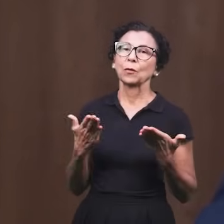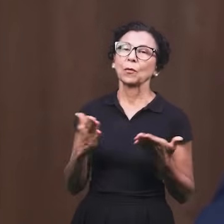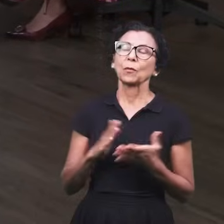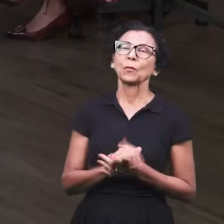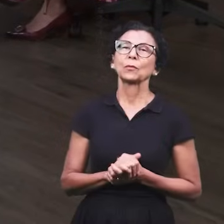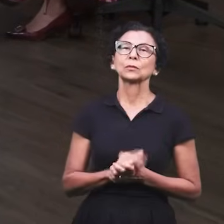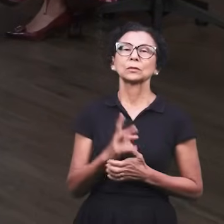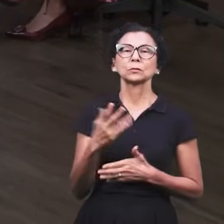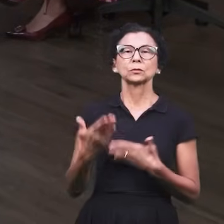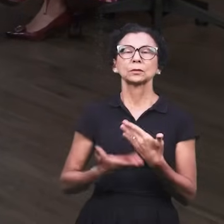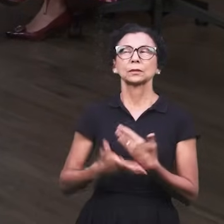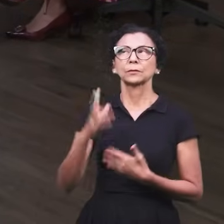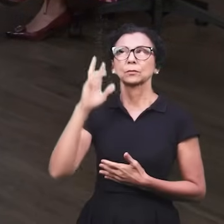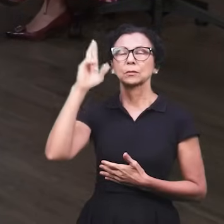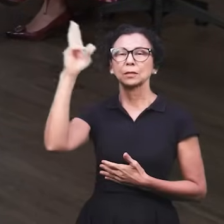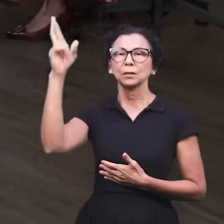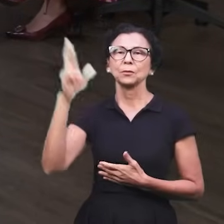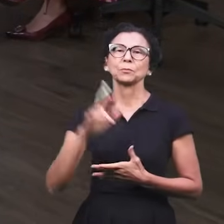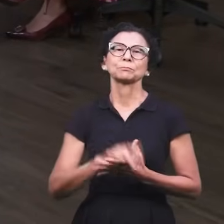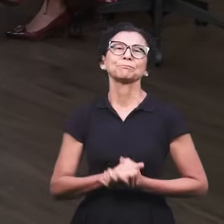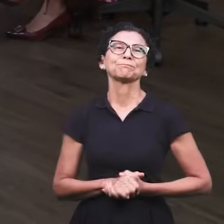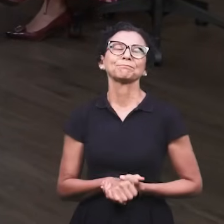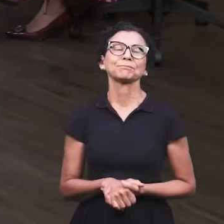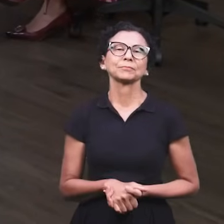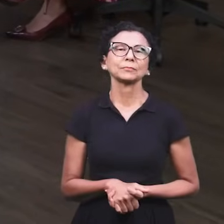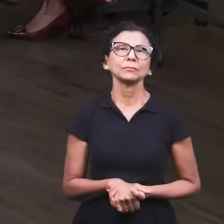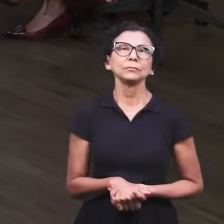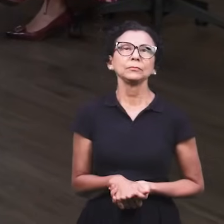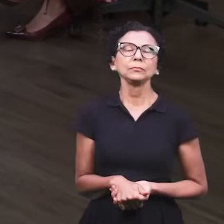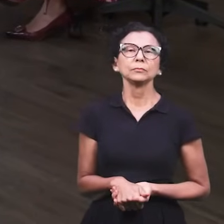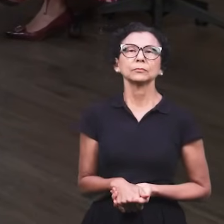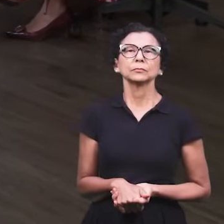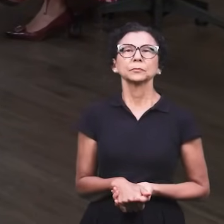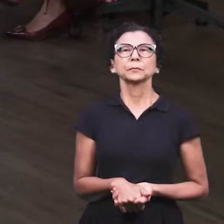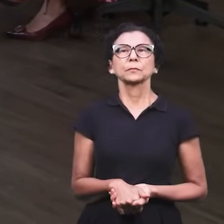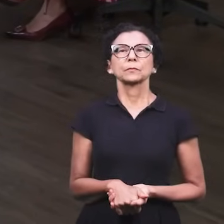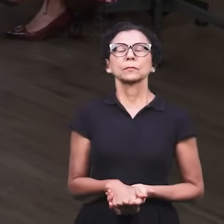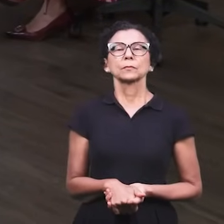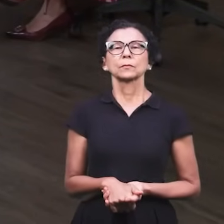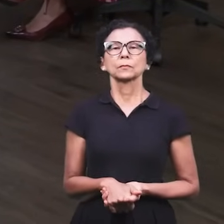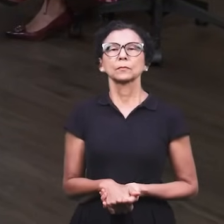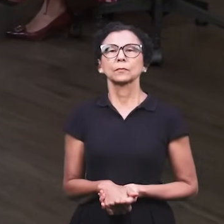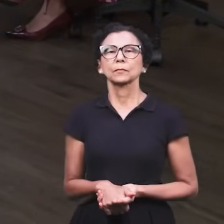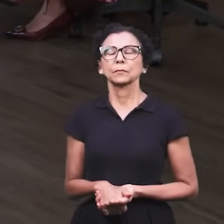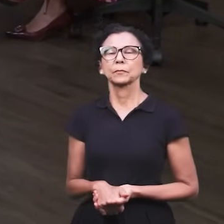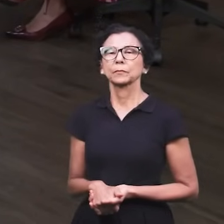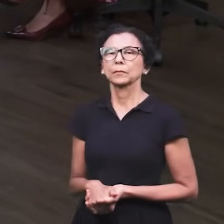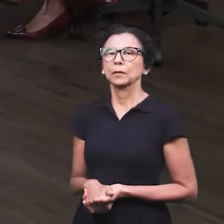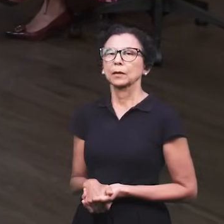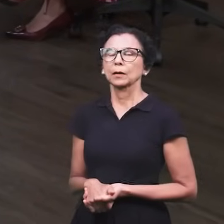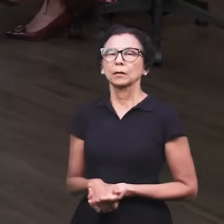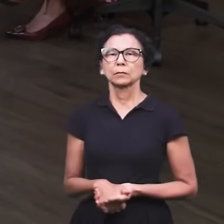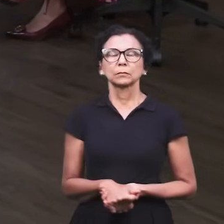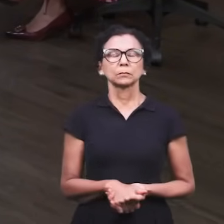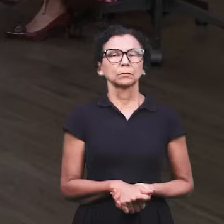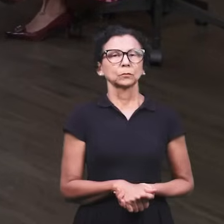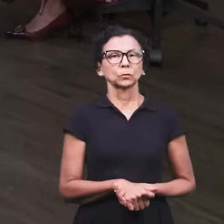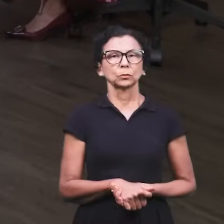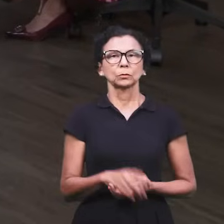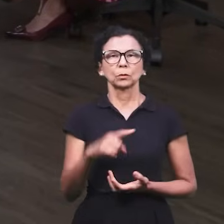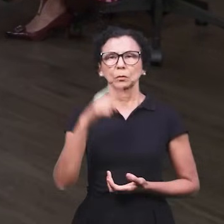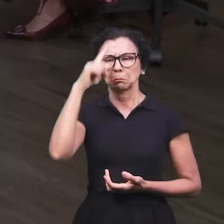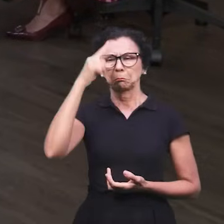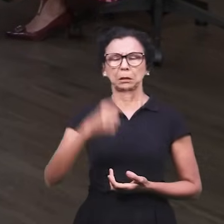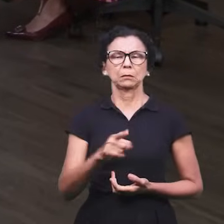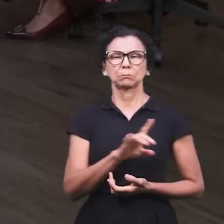do Senhor, com um lar edificado na presença do Senhor. Então é aquilo que eu estou te colocando. Nós não somos donos da vida de ninguém,